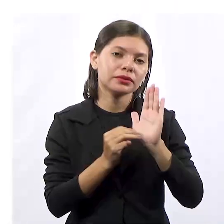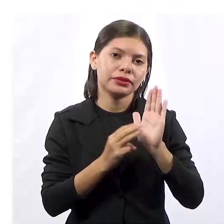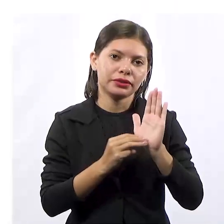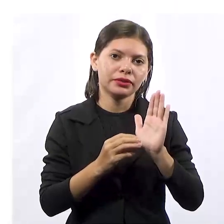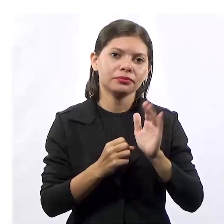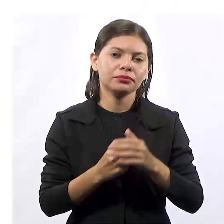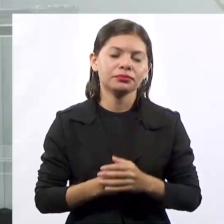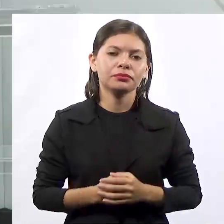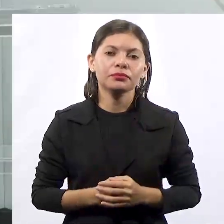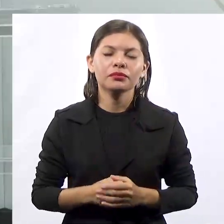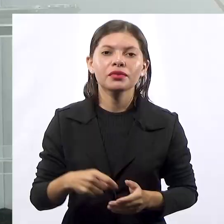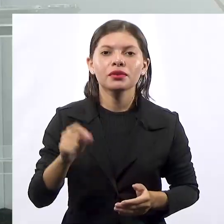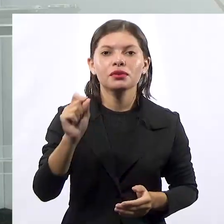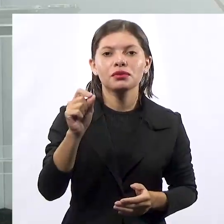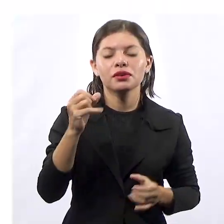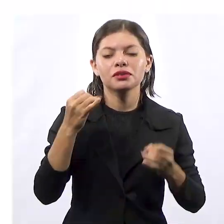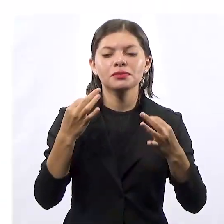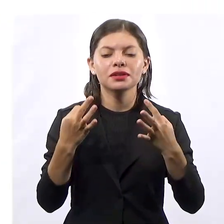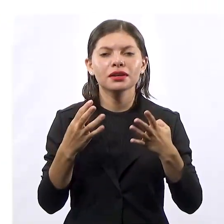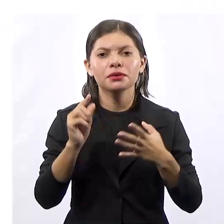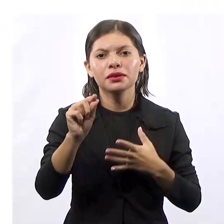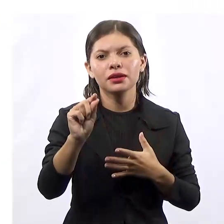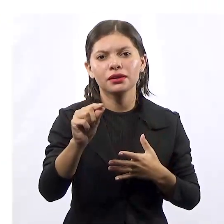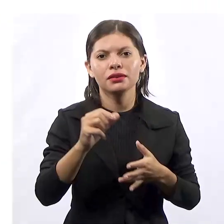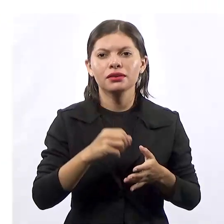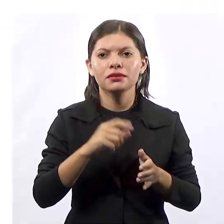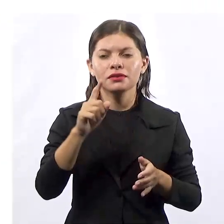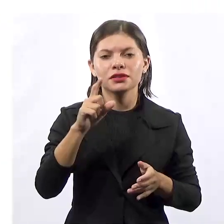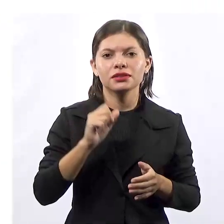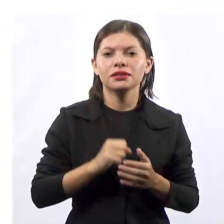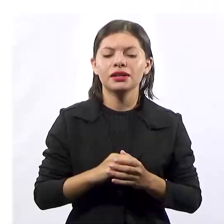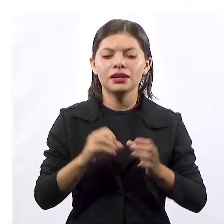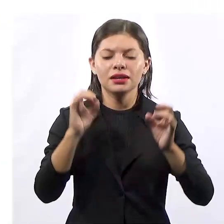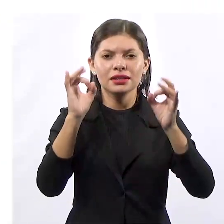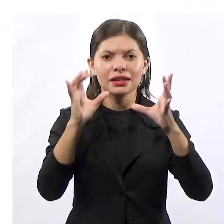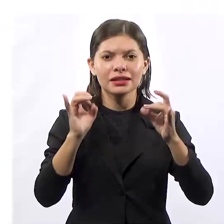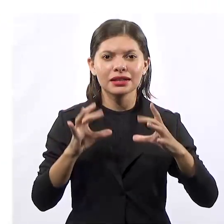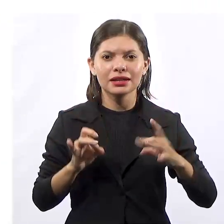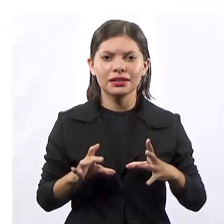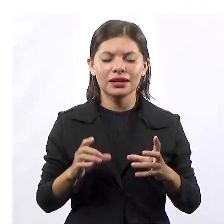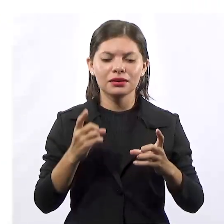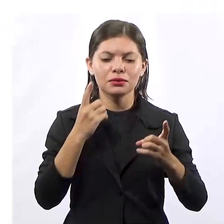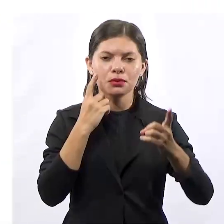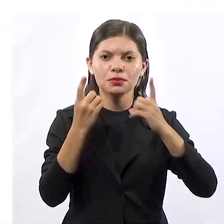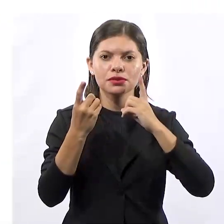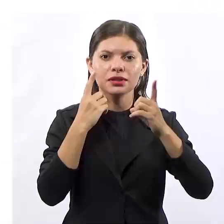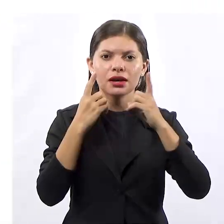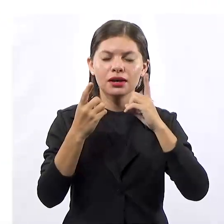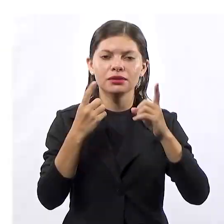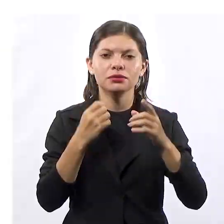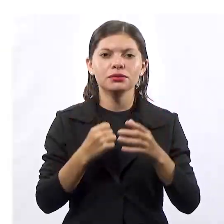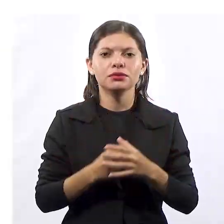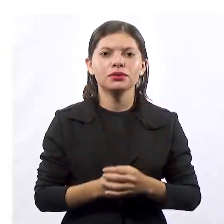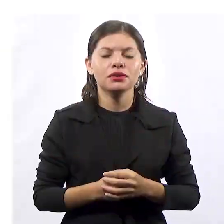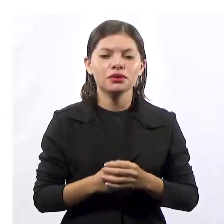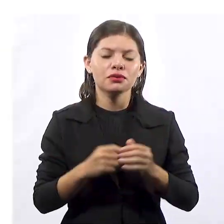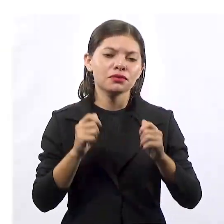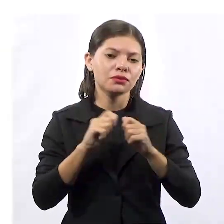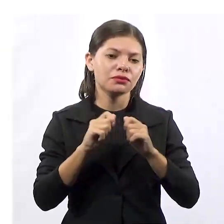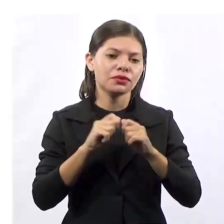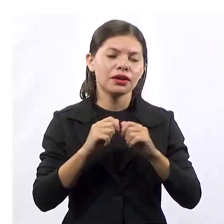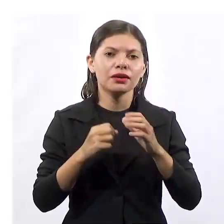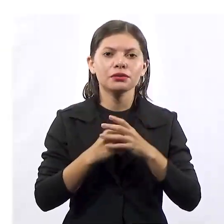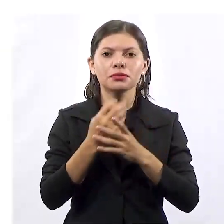metodologia, né? O que você vai explicar na metodologia? Você vai detalhar como os dados foram construídos,